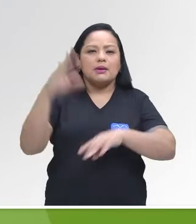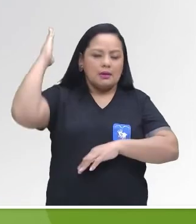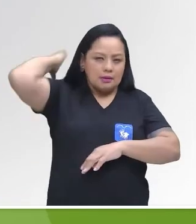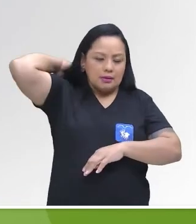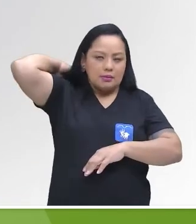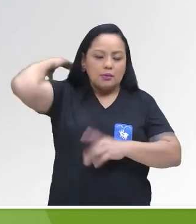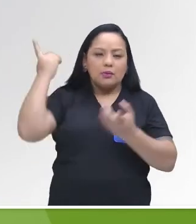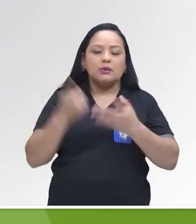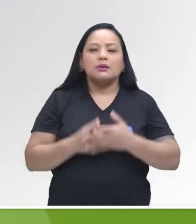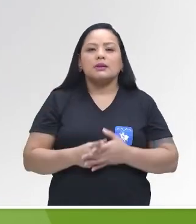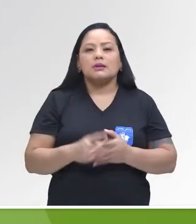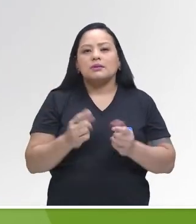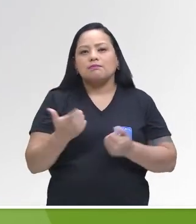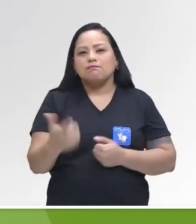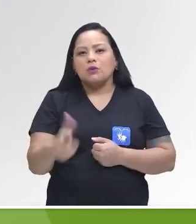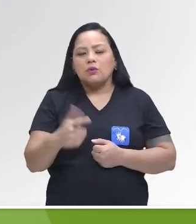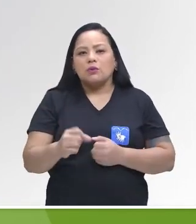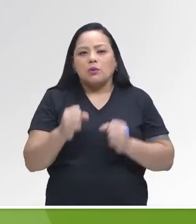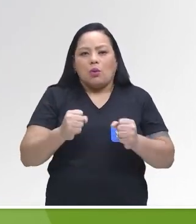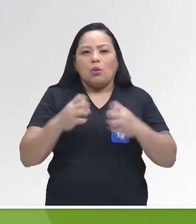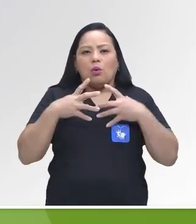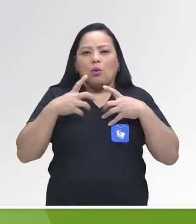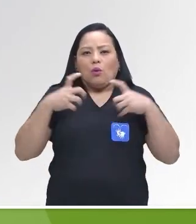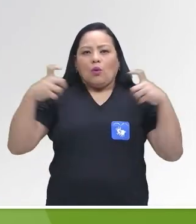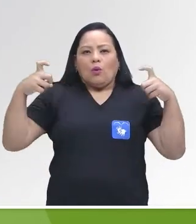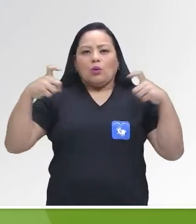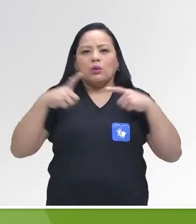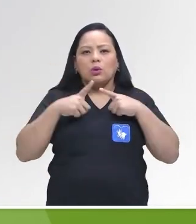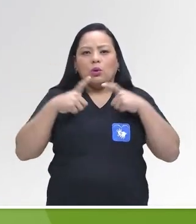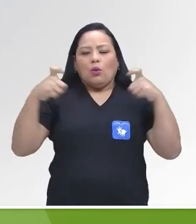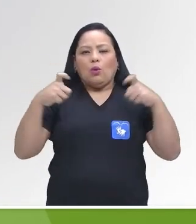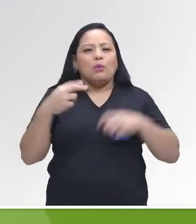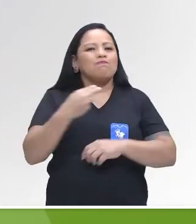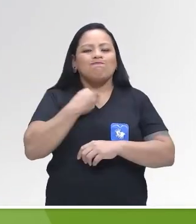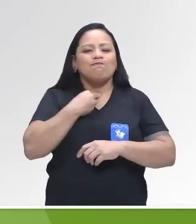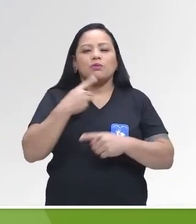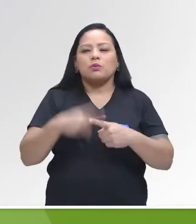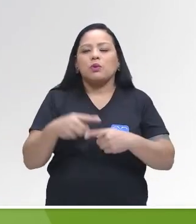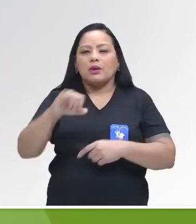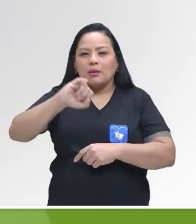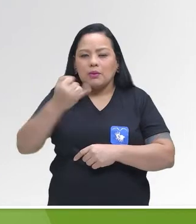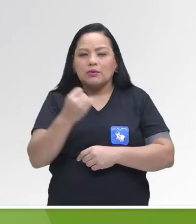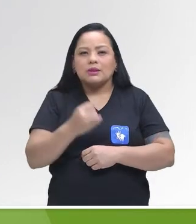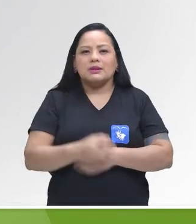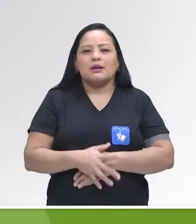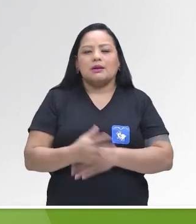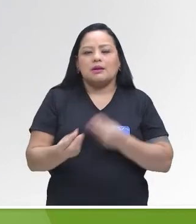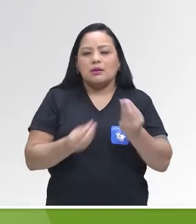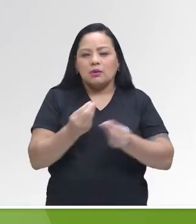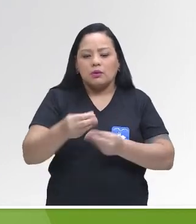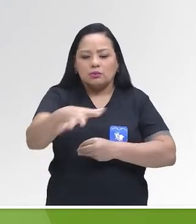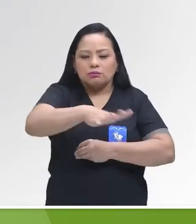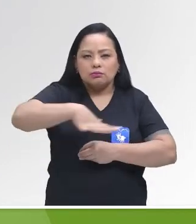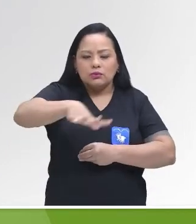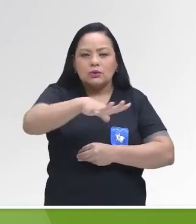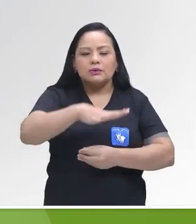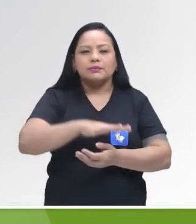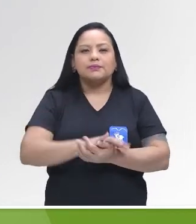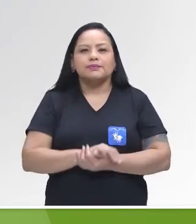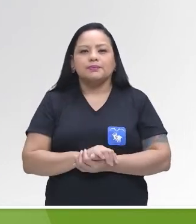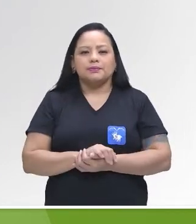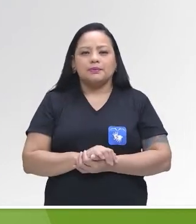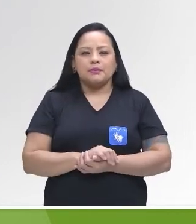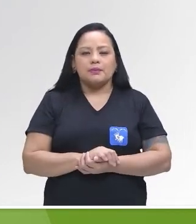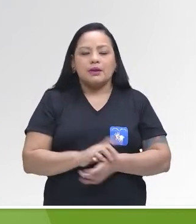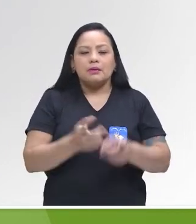essa capacidade de inflar o papo para poder aproveitar mais o ar que está ali no ambiente, não, tá?